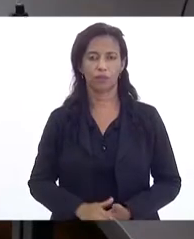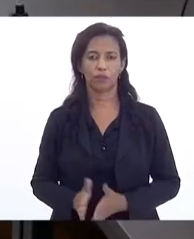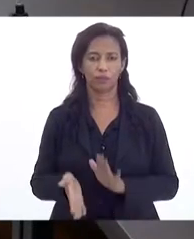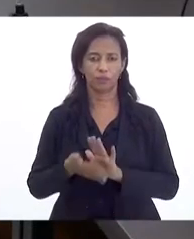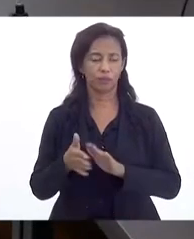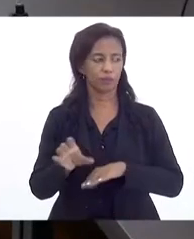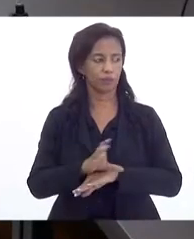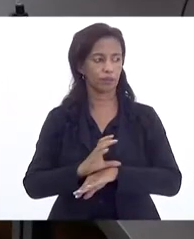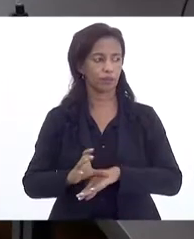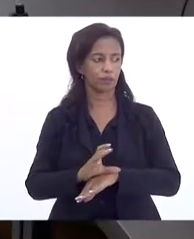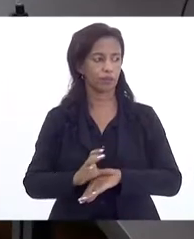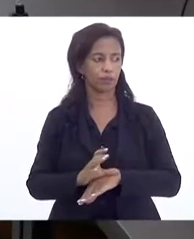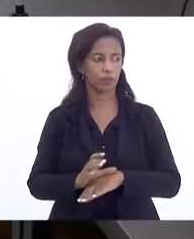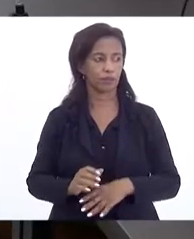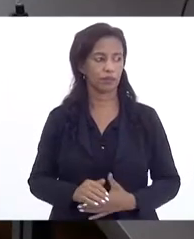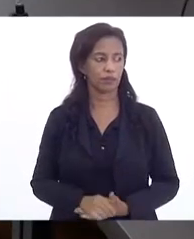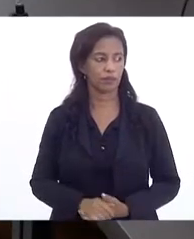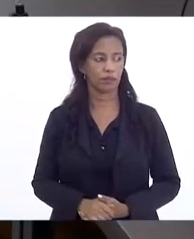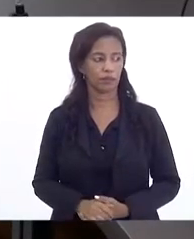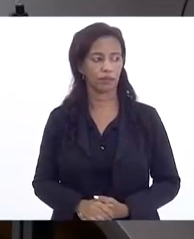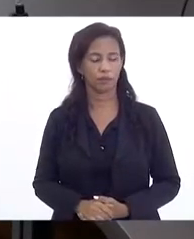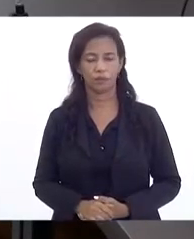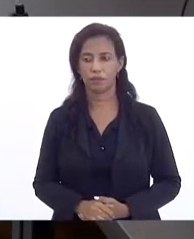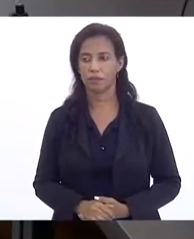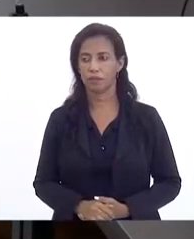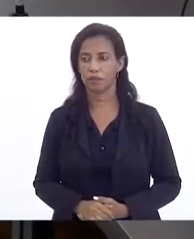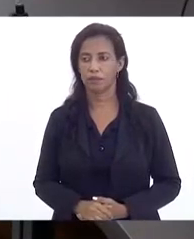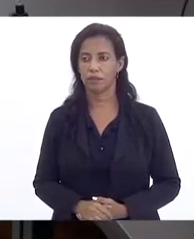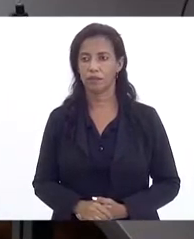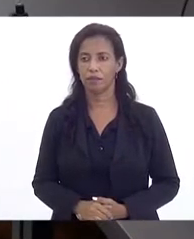Aparecer pela constitucionalidade.